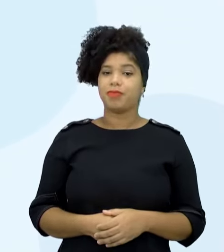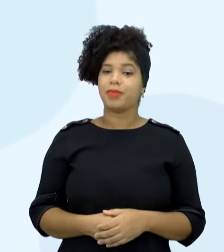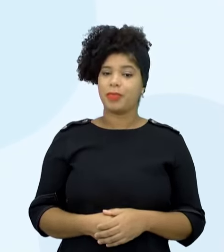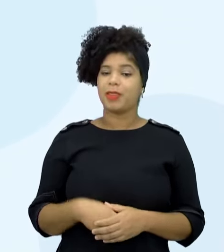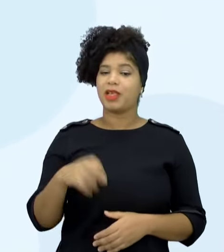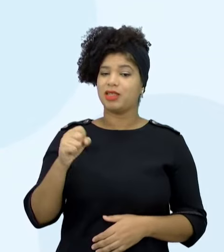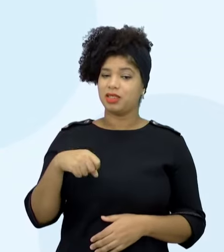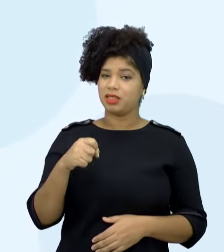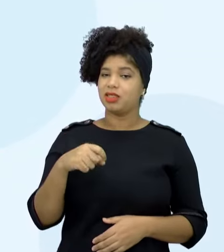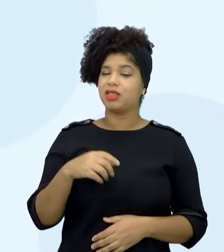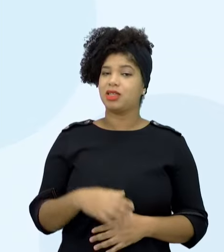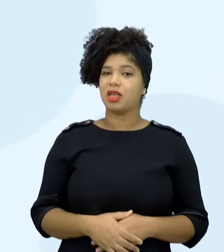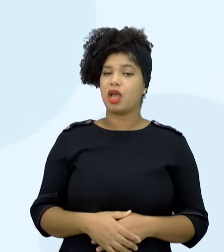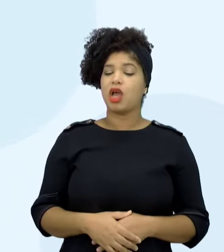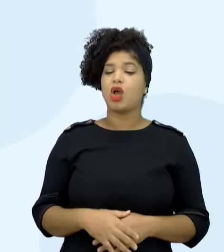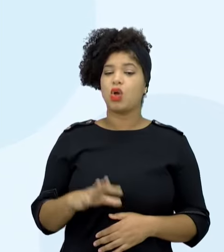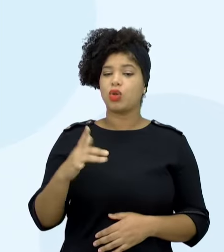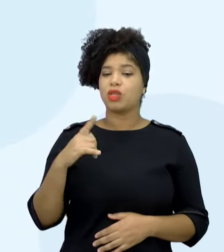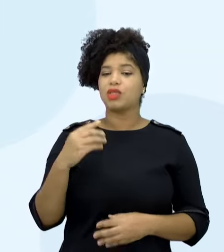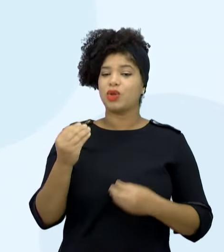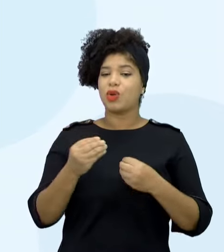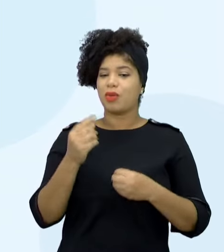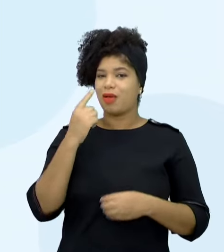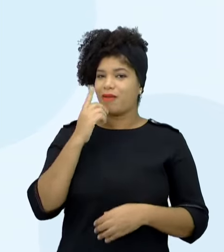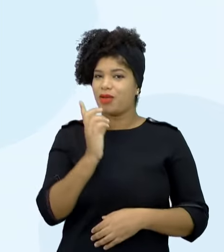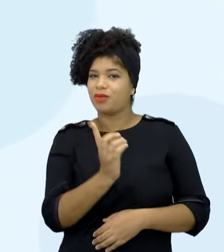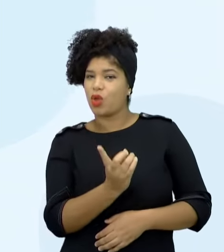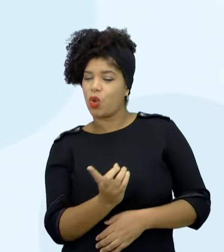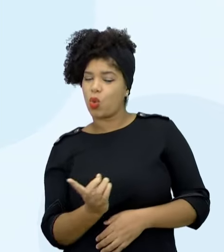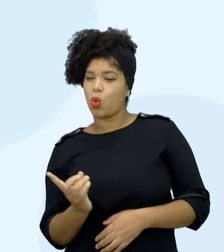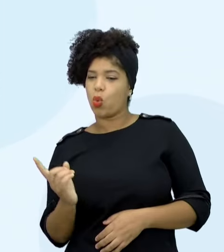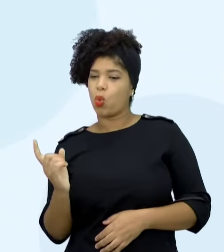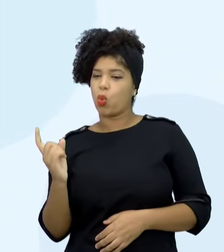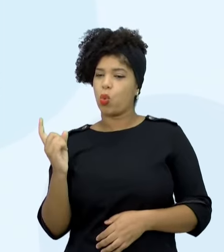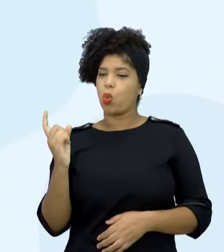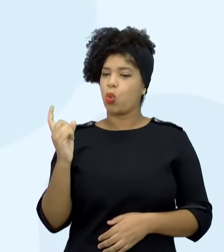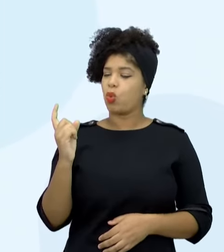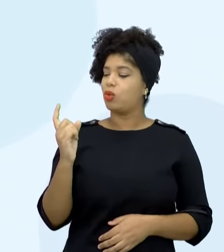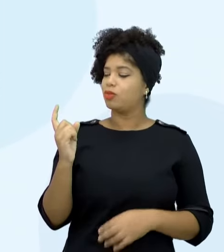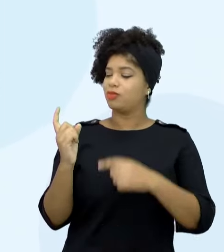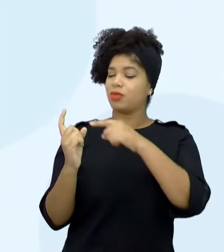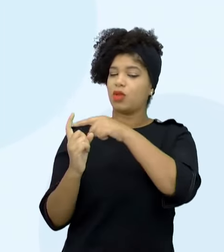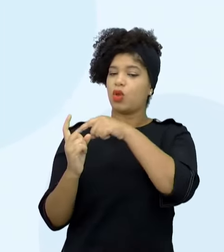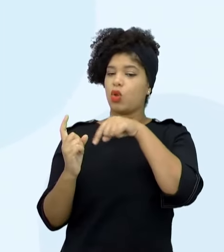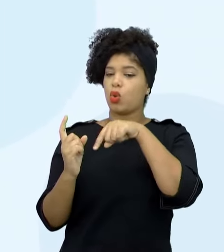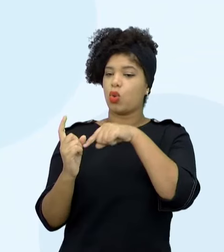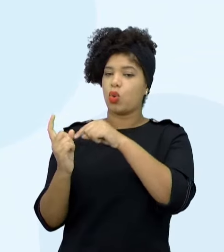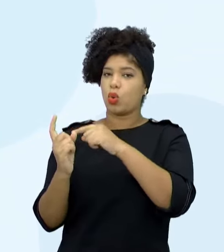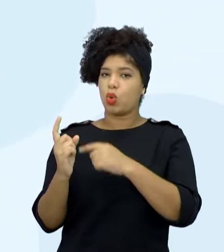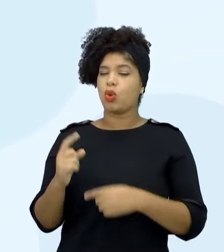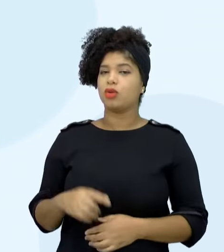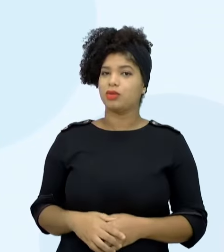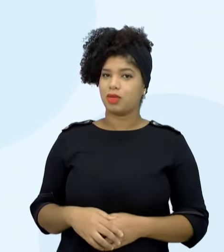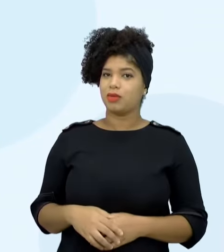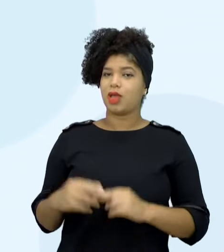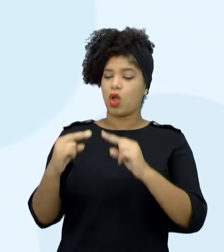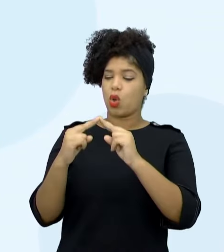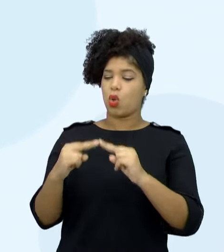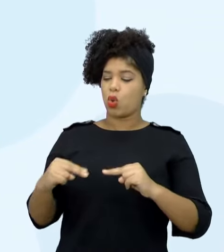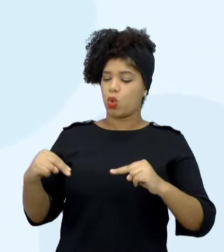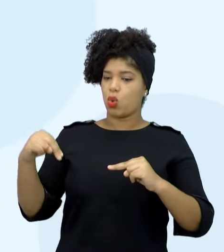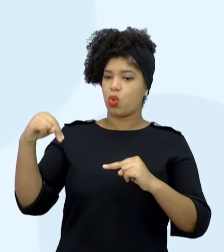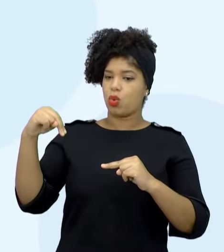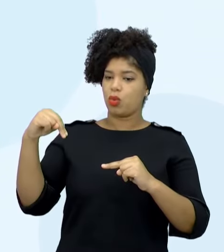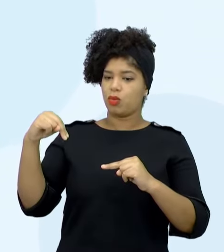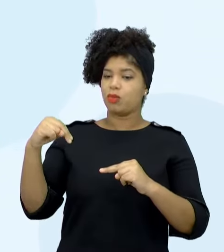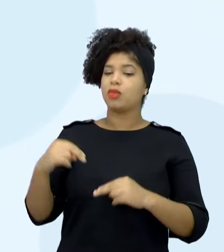certa forma, está presente aqui, ó, também, né? Aqui a gente sabe que tem um fio condutor e a gente já falou que no